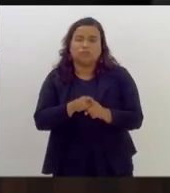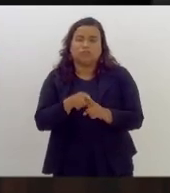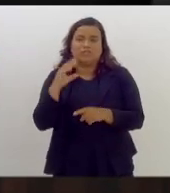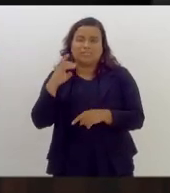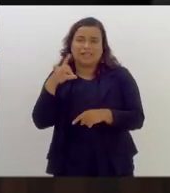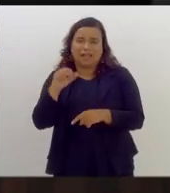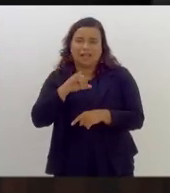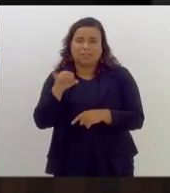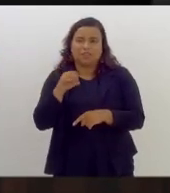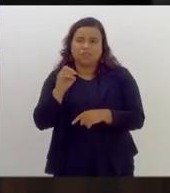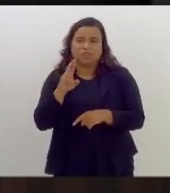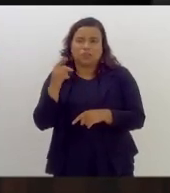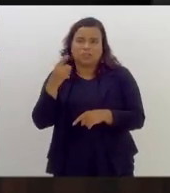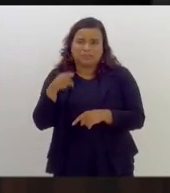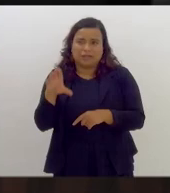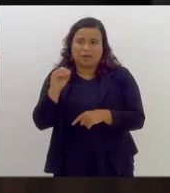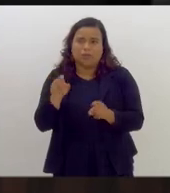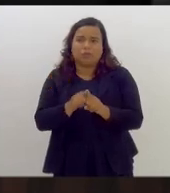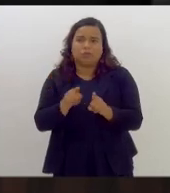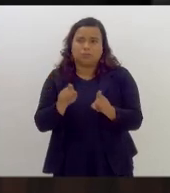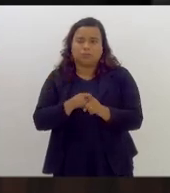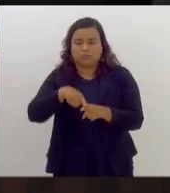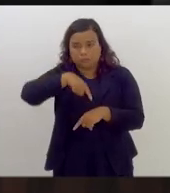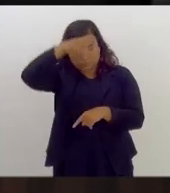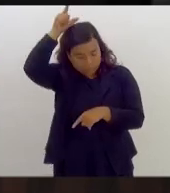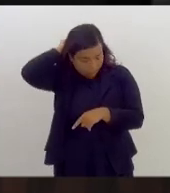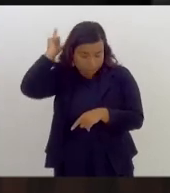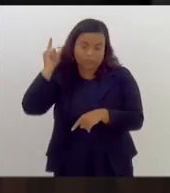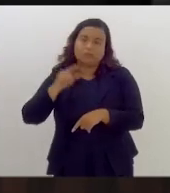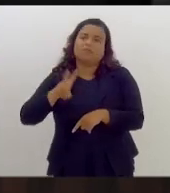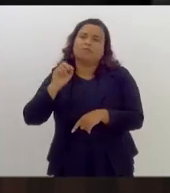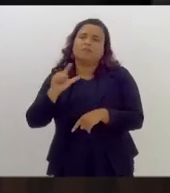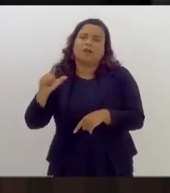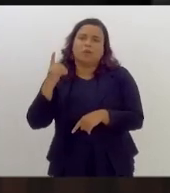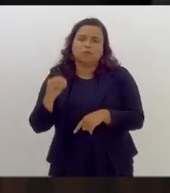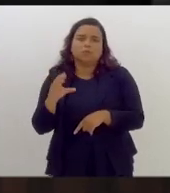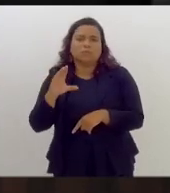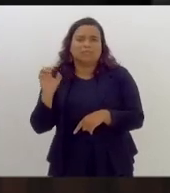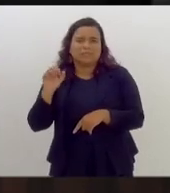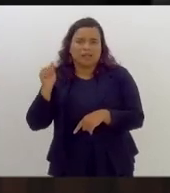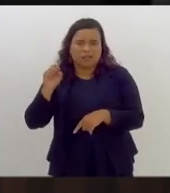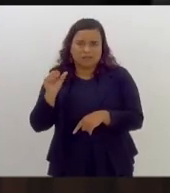Célia Jordão, Luiz Paulo, Valdo Ceasa,